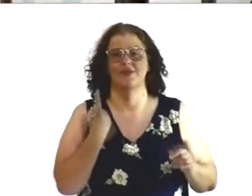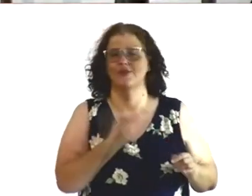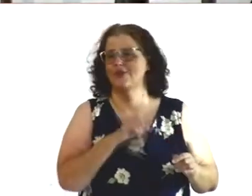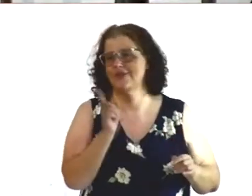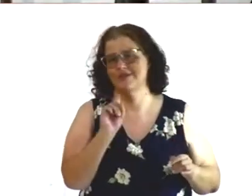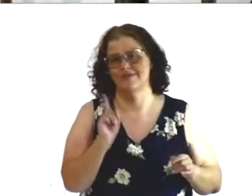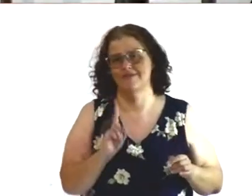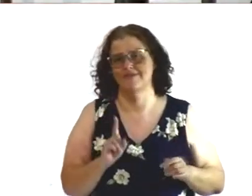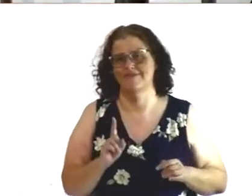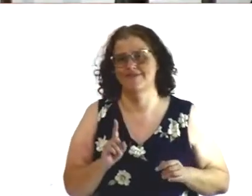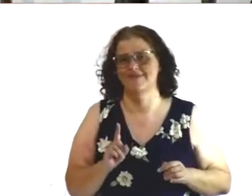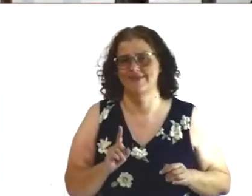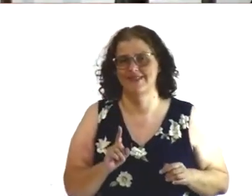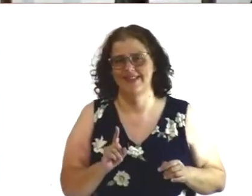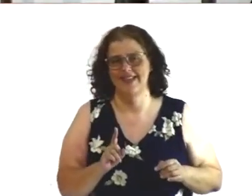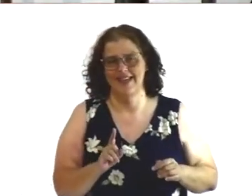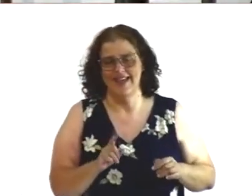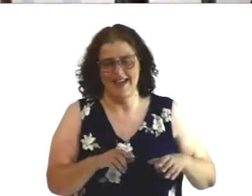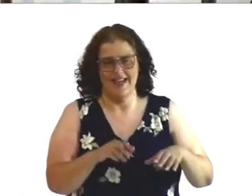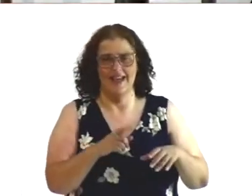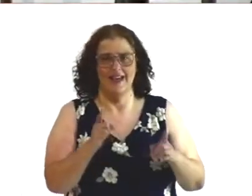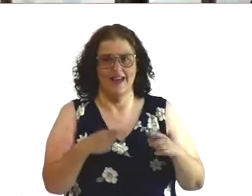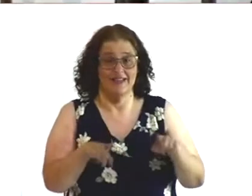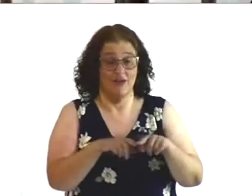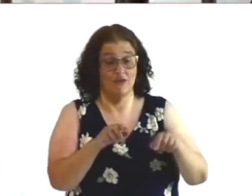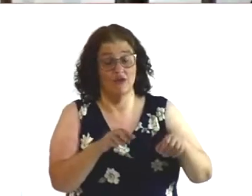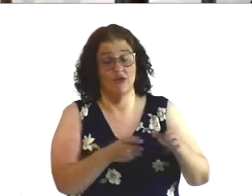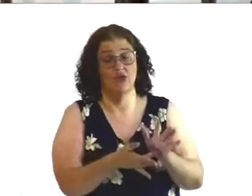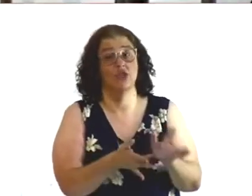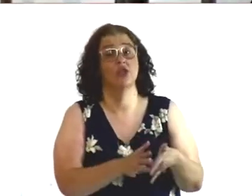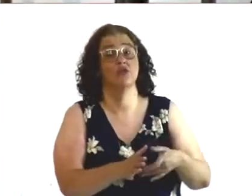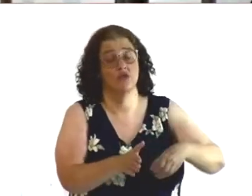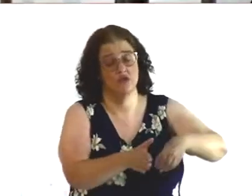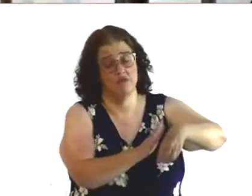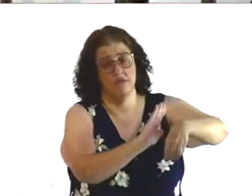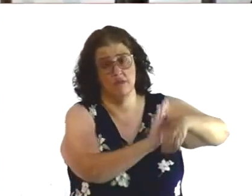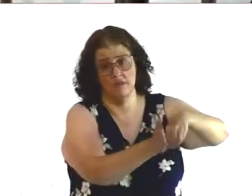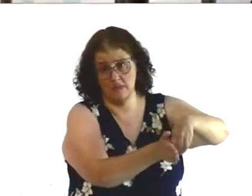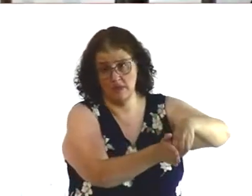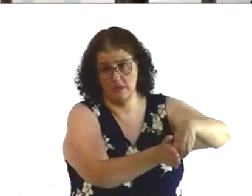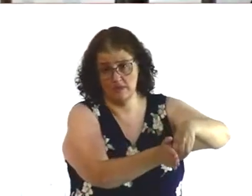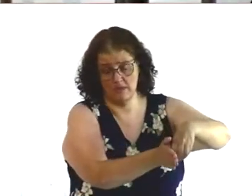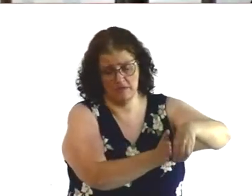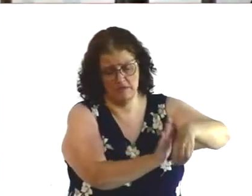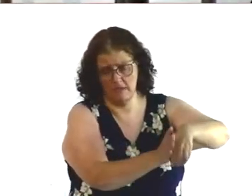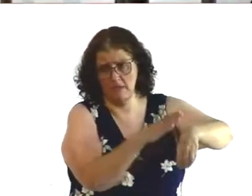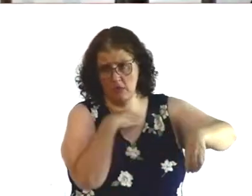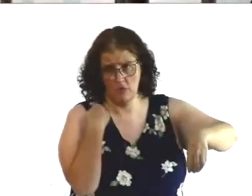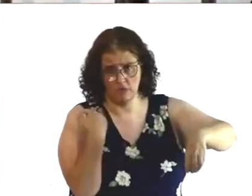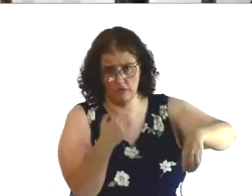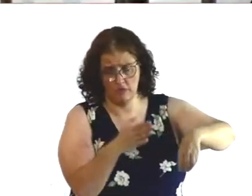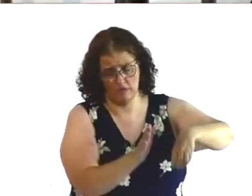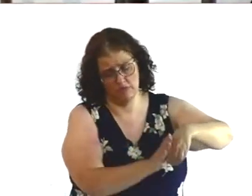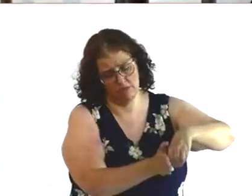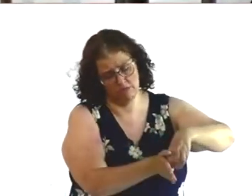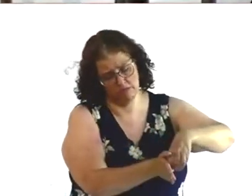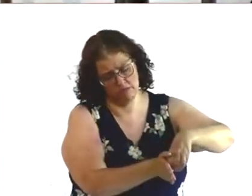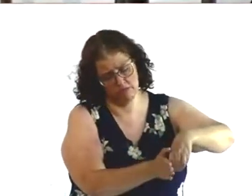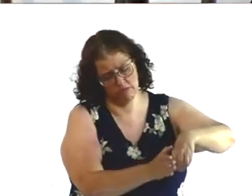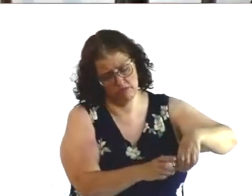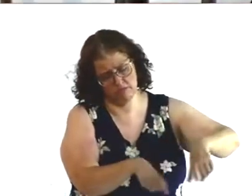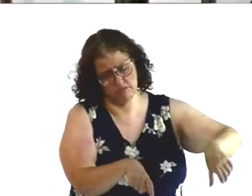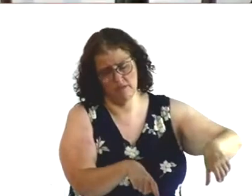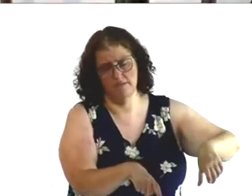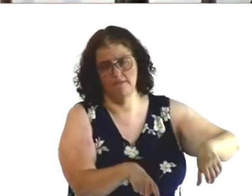crianças, também não está mais. Onde ele está então? Ele ressuscitou e